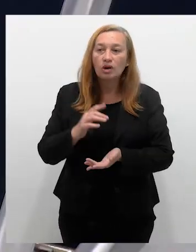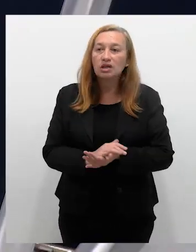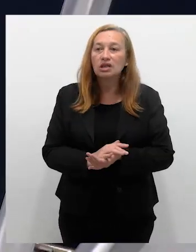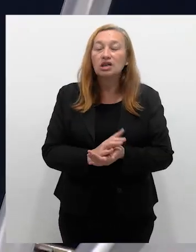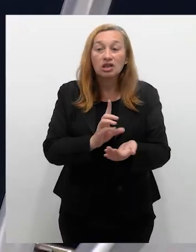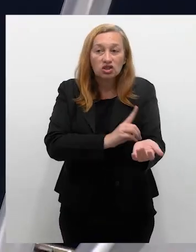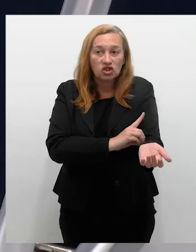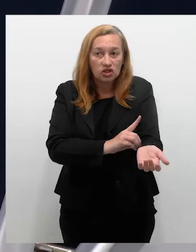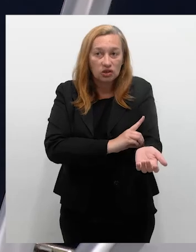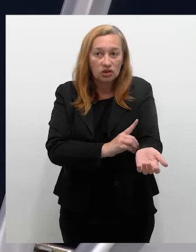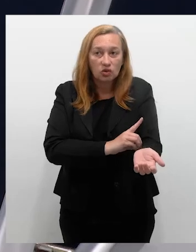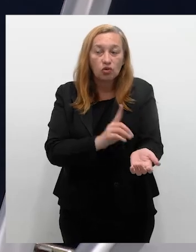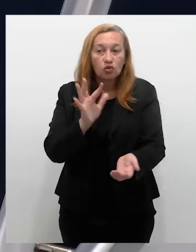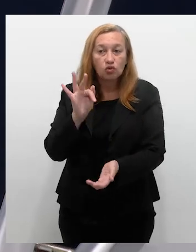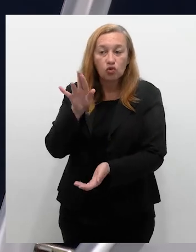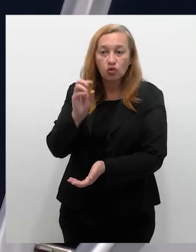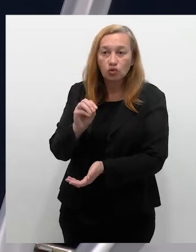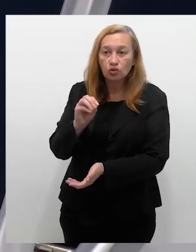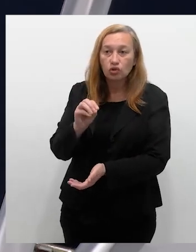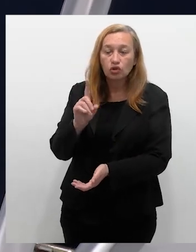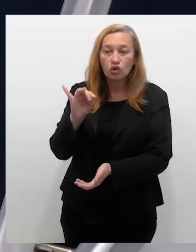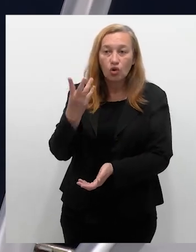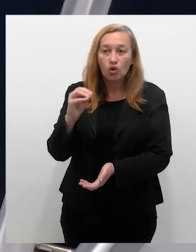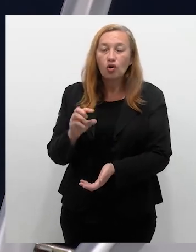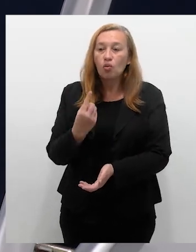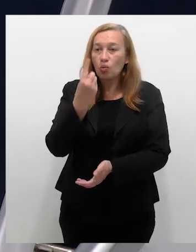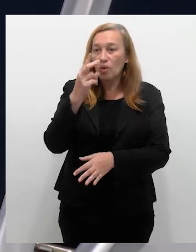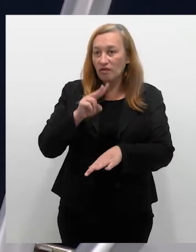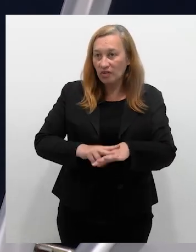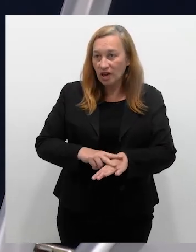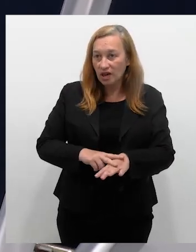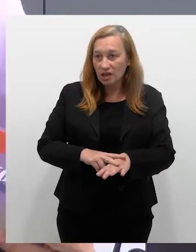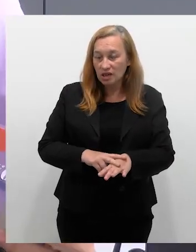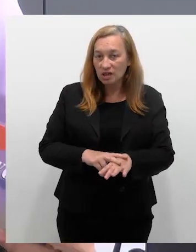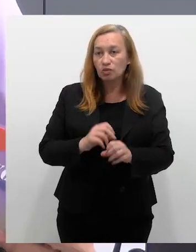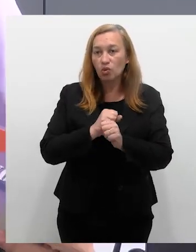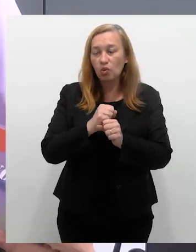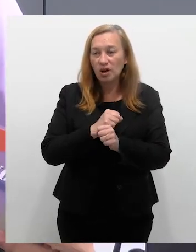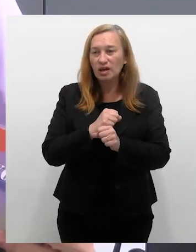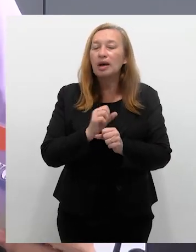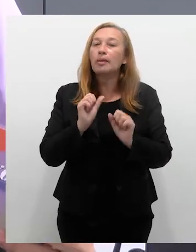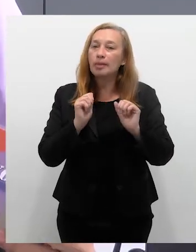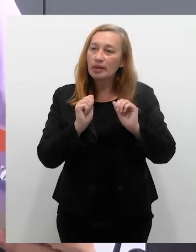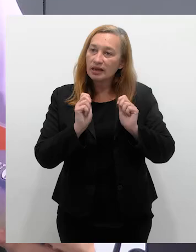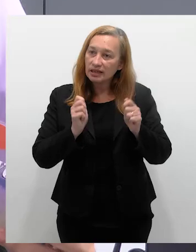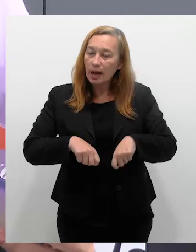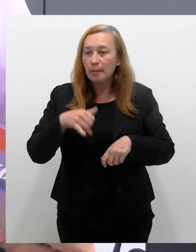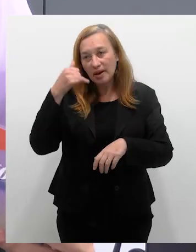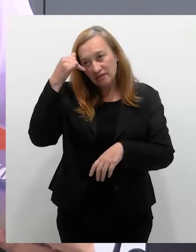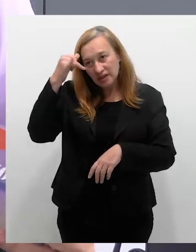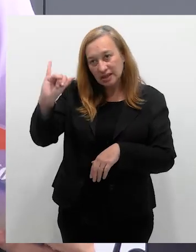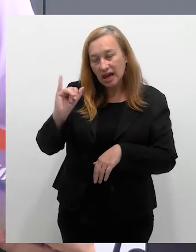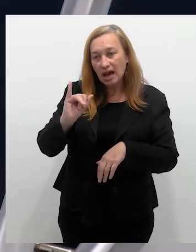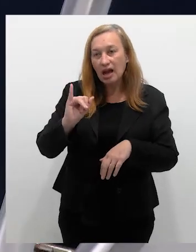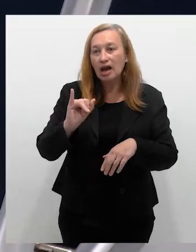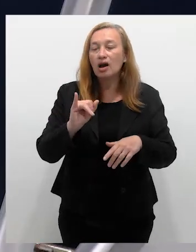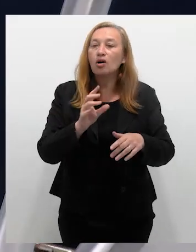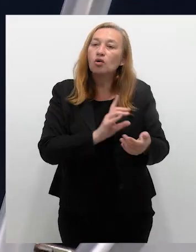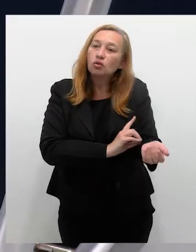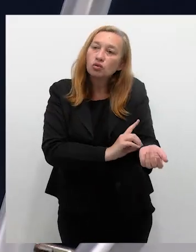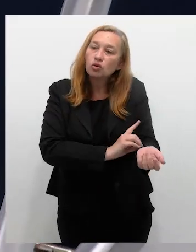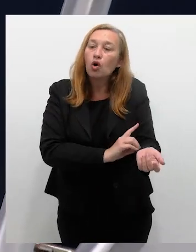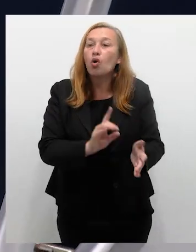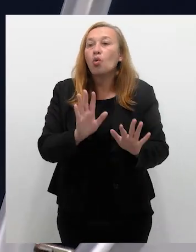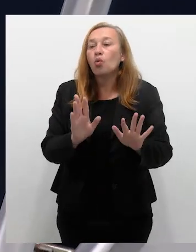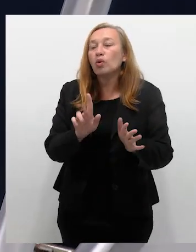O diabético tem que fazer o exame de fundo de olho uma vez por ano, pelo menos. Mas dá para evitar o diabetes com esse exame? Não, essa é a pergunta. o exame